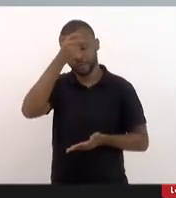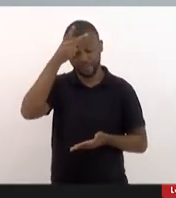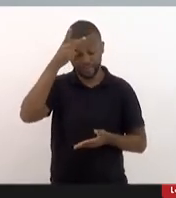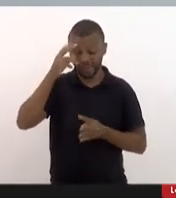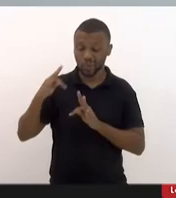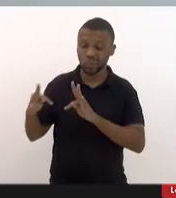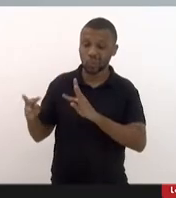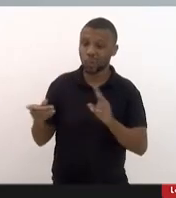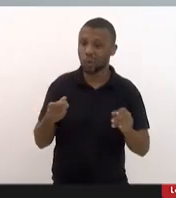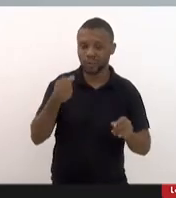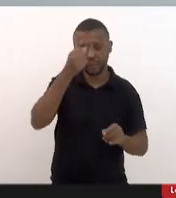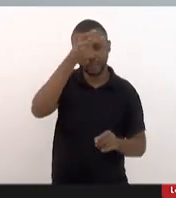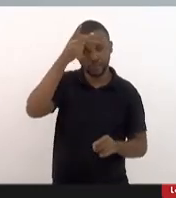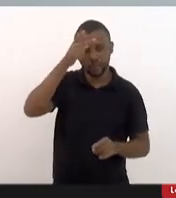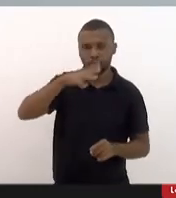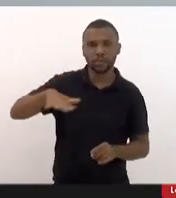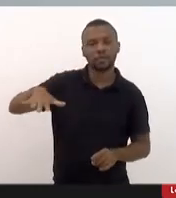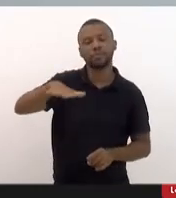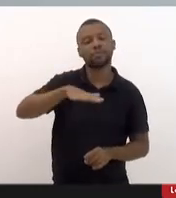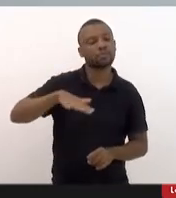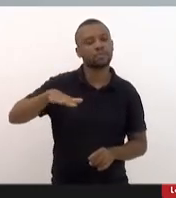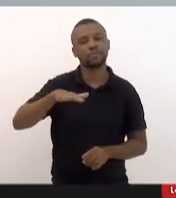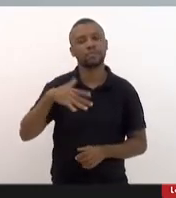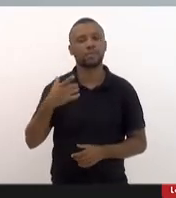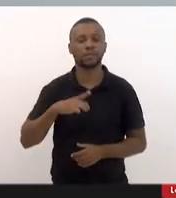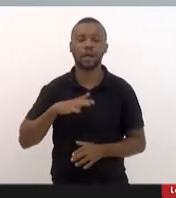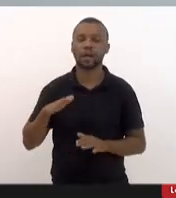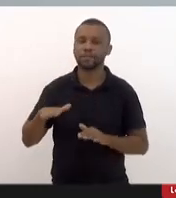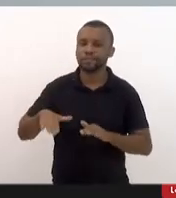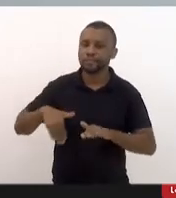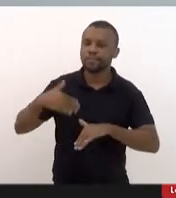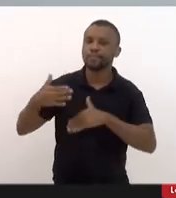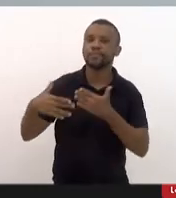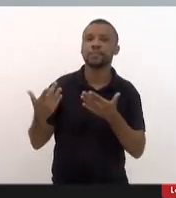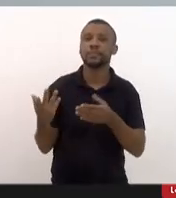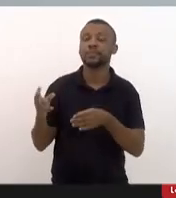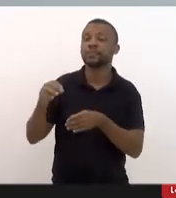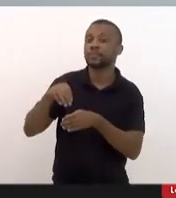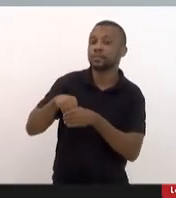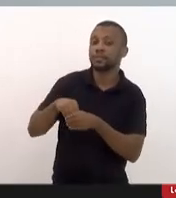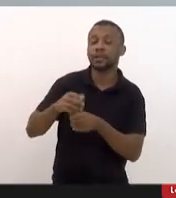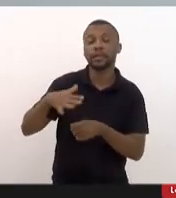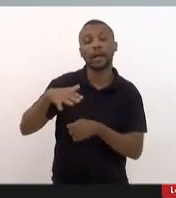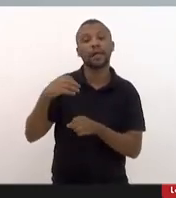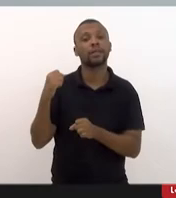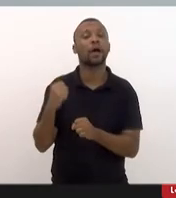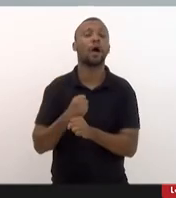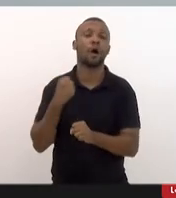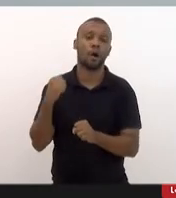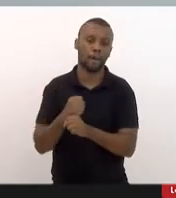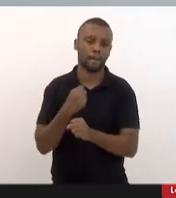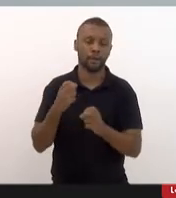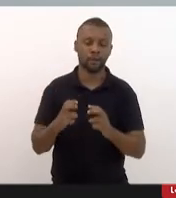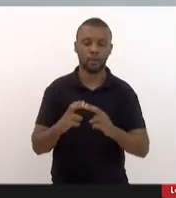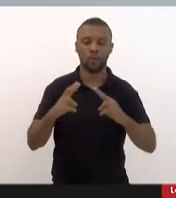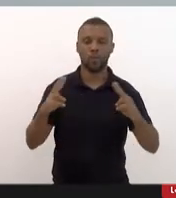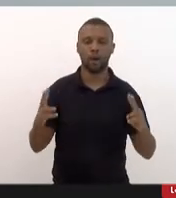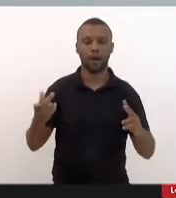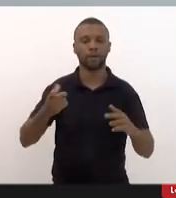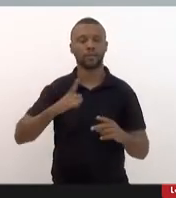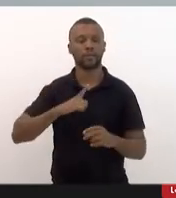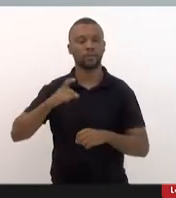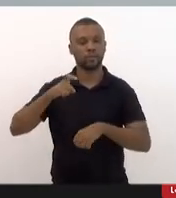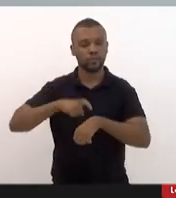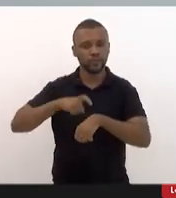não prejudicar tanto a nossa cidade, né? Agora eu vou falar em termos de infra, na parte de obras, porque o arco, quando ele passou, né, pelo